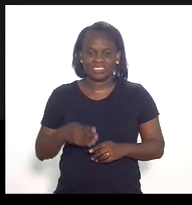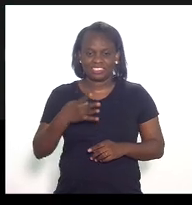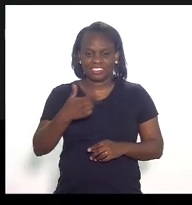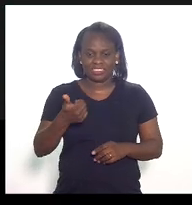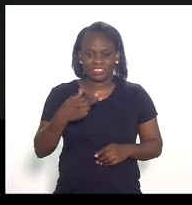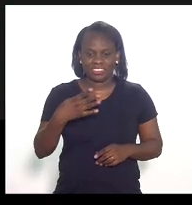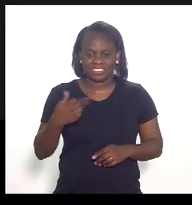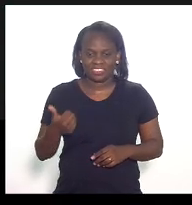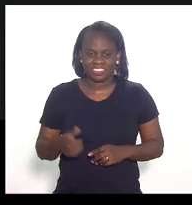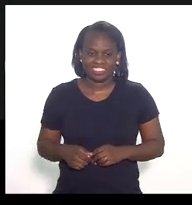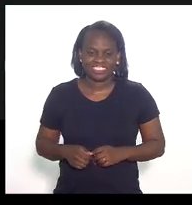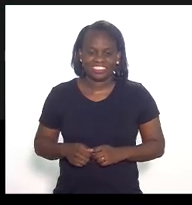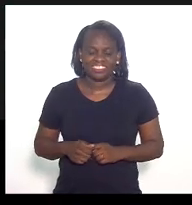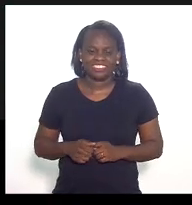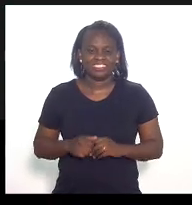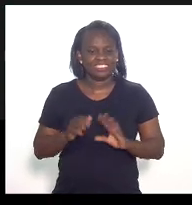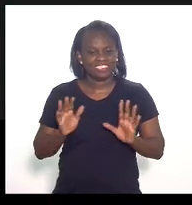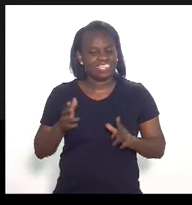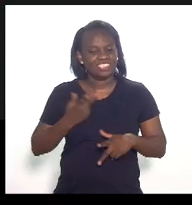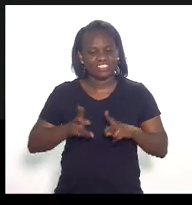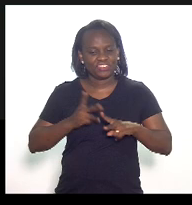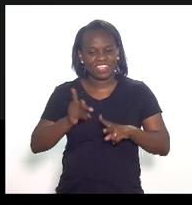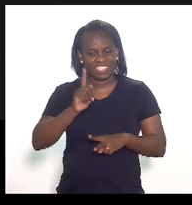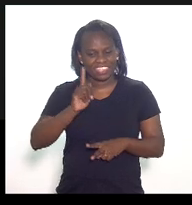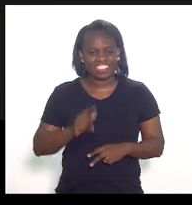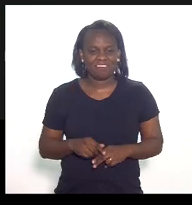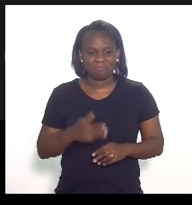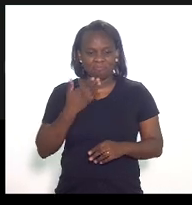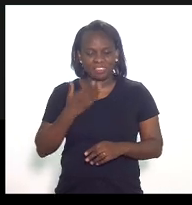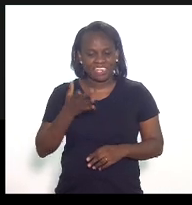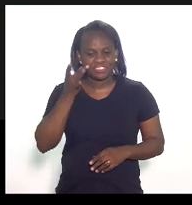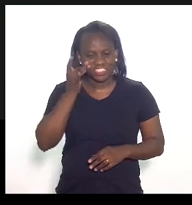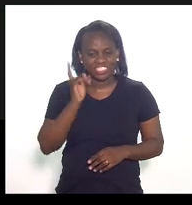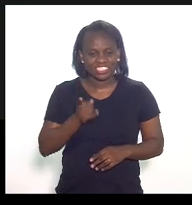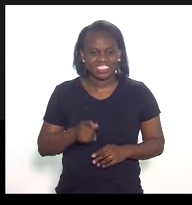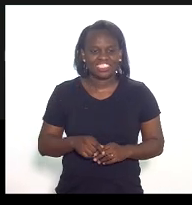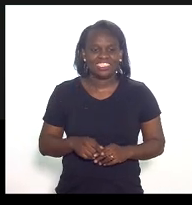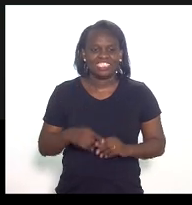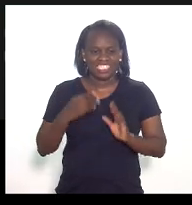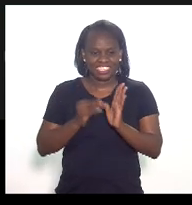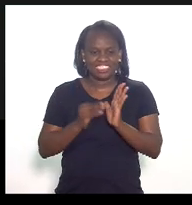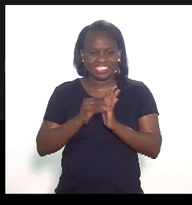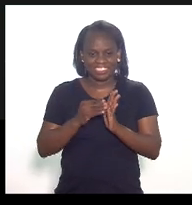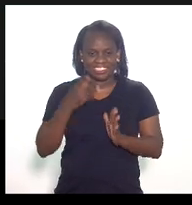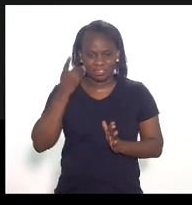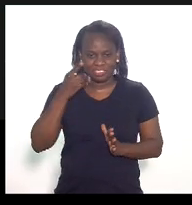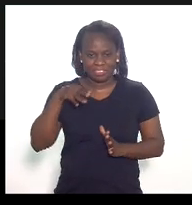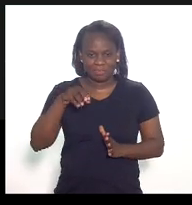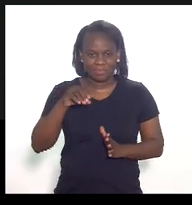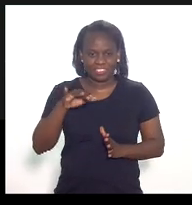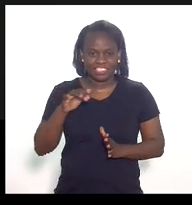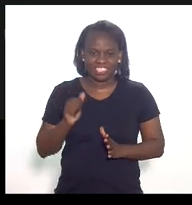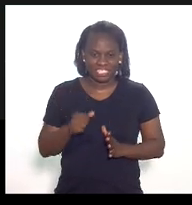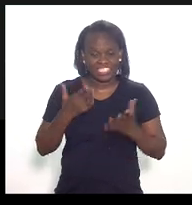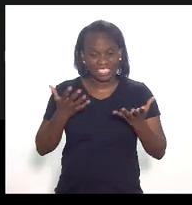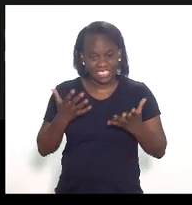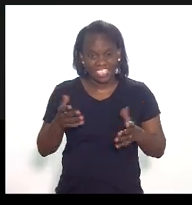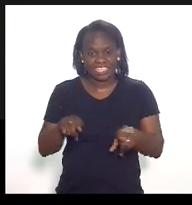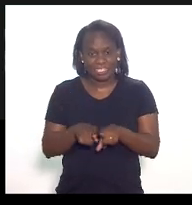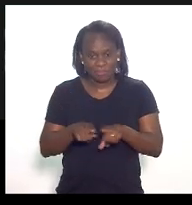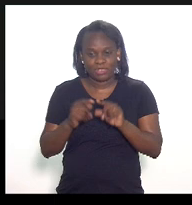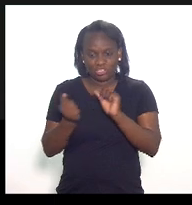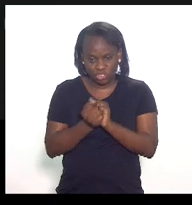42? Presidente, não disfarça, não. Pede vistas para anexação, deputada Mônica. Eu vou pedir. Tá, se quiser pedir sem vista